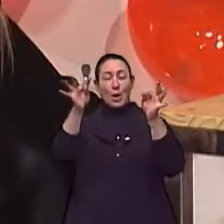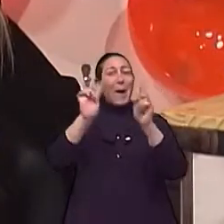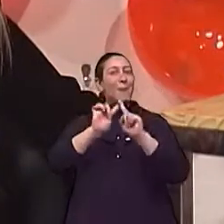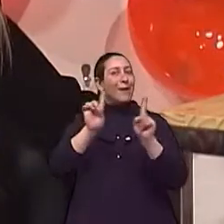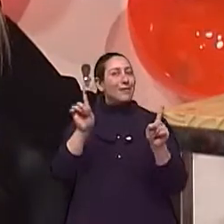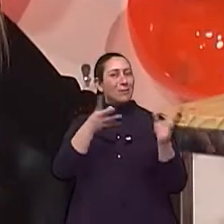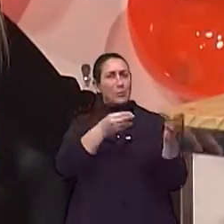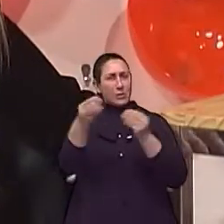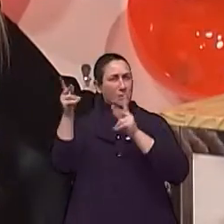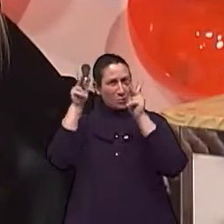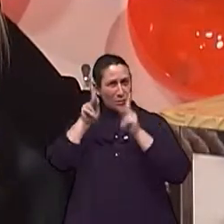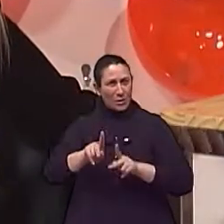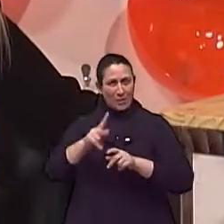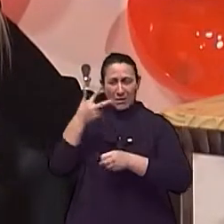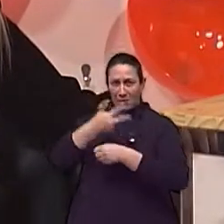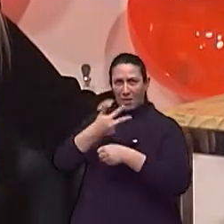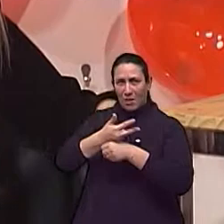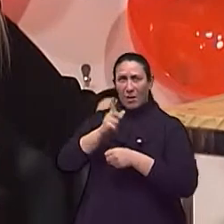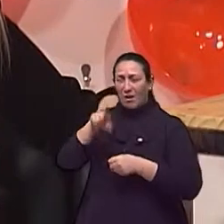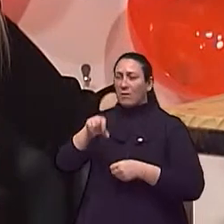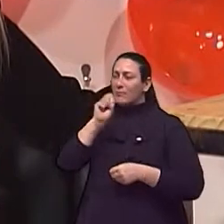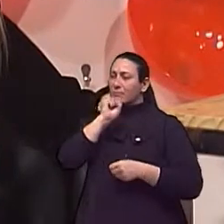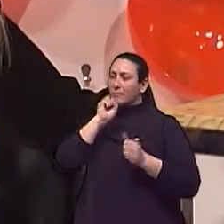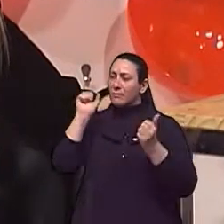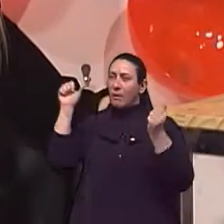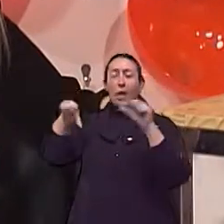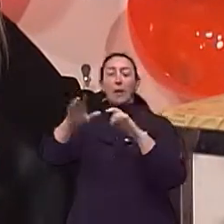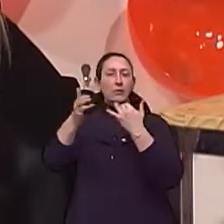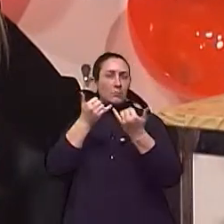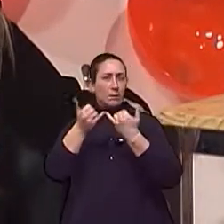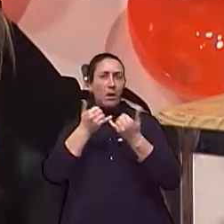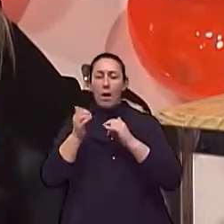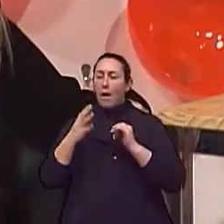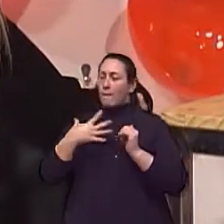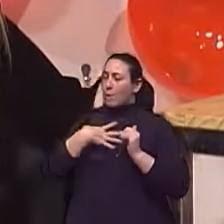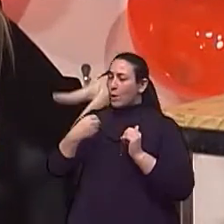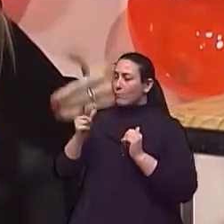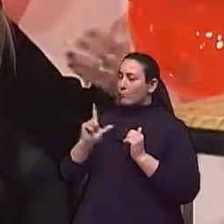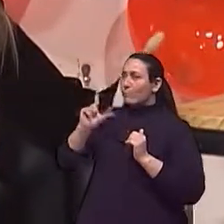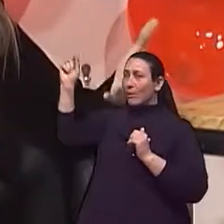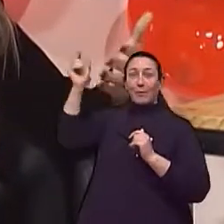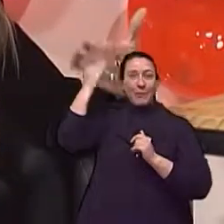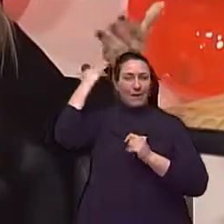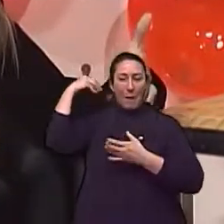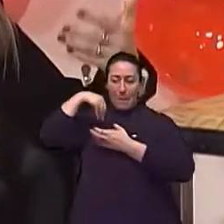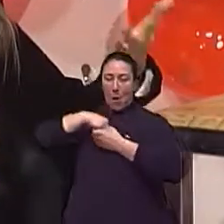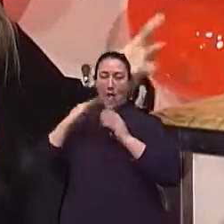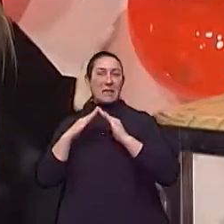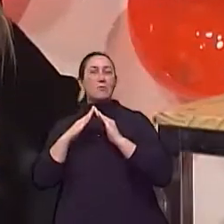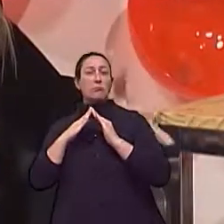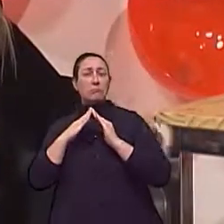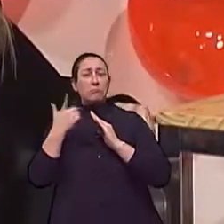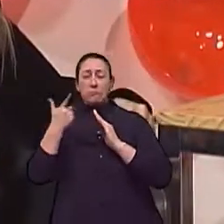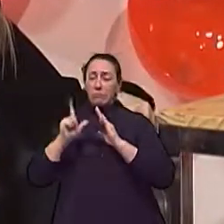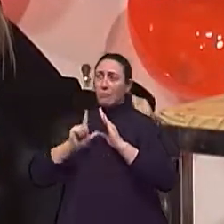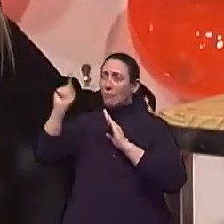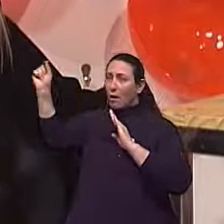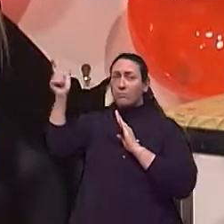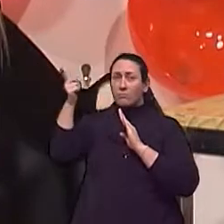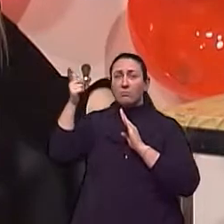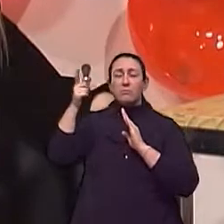envelhecem mais todas juntas e os familiares o o filho não mora mais com o pai até enfim que o pai ou a mãe faleça